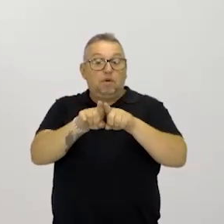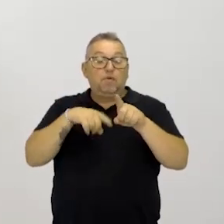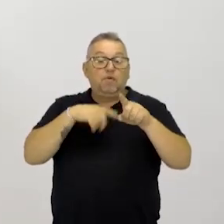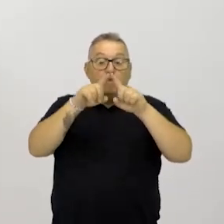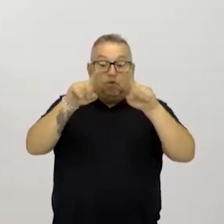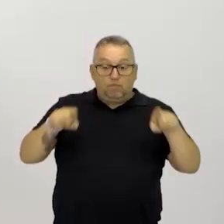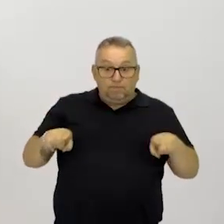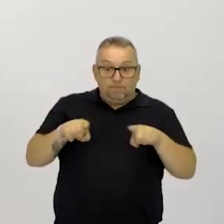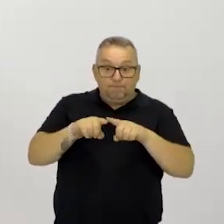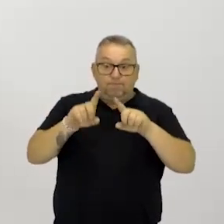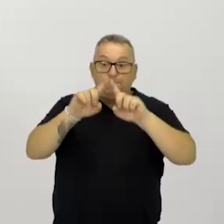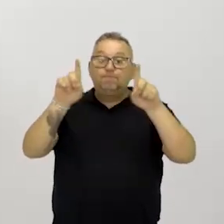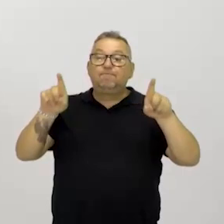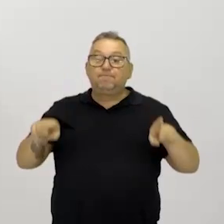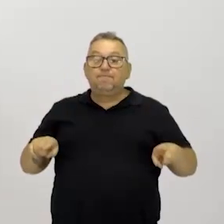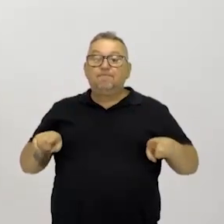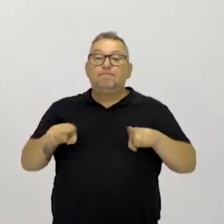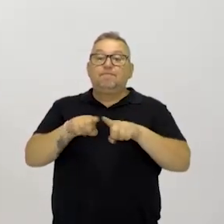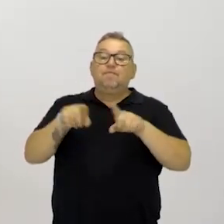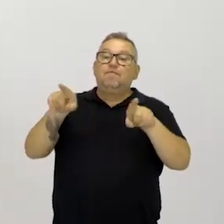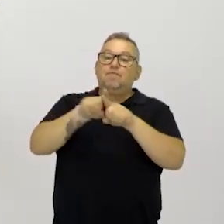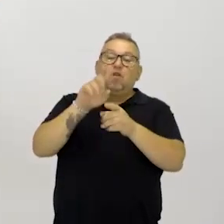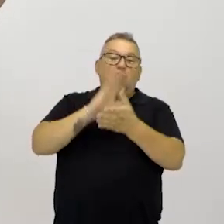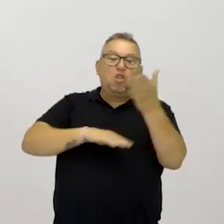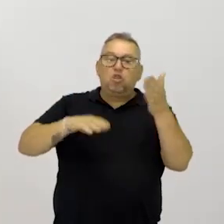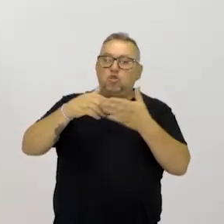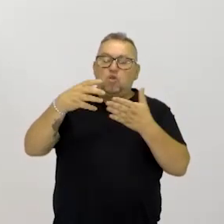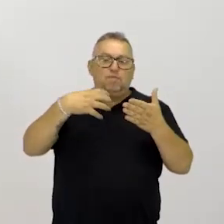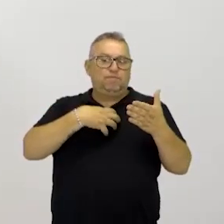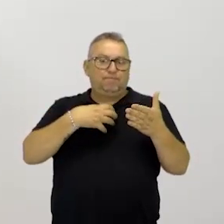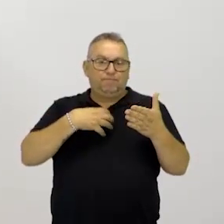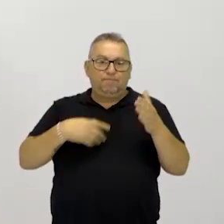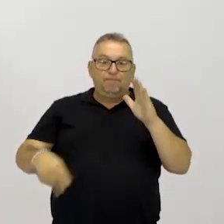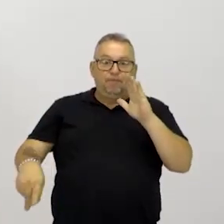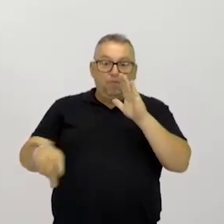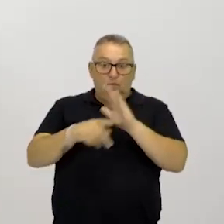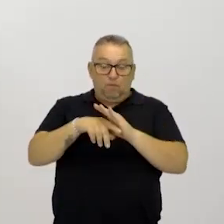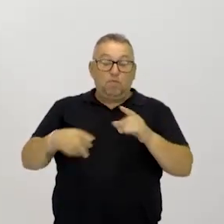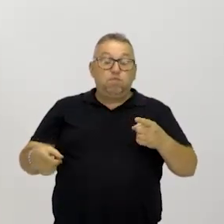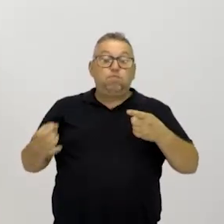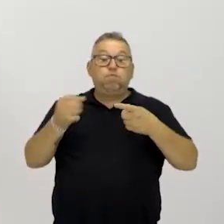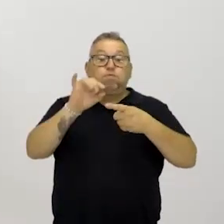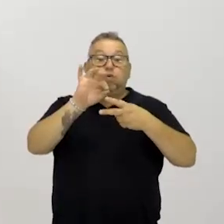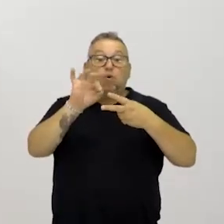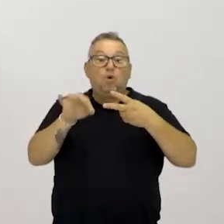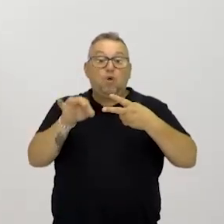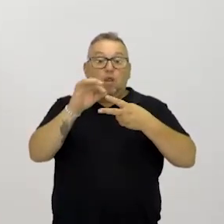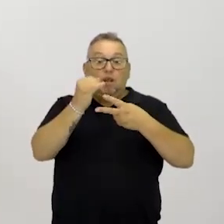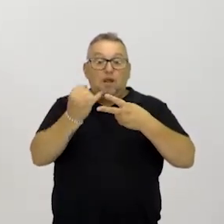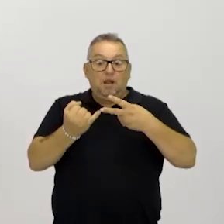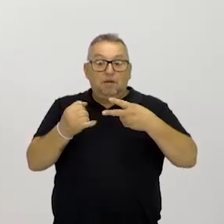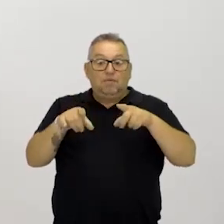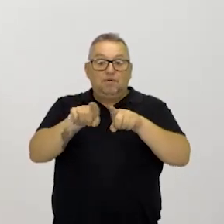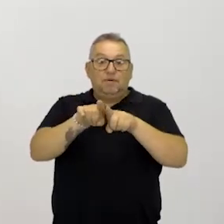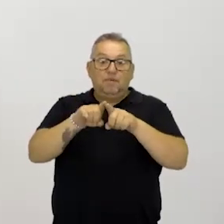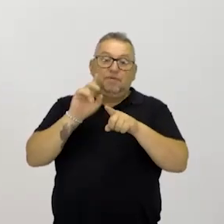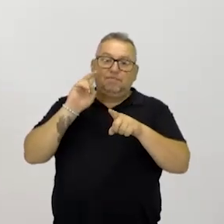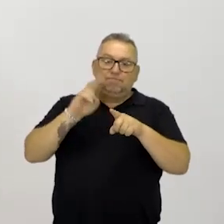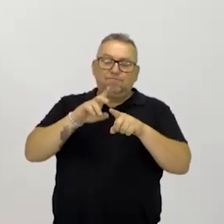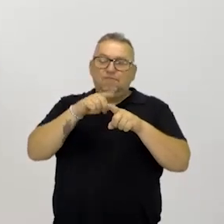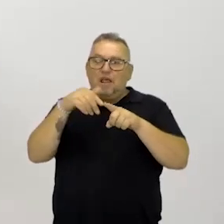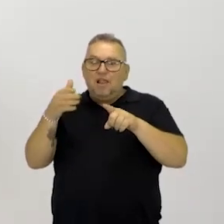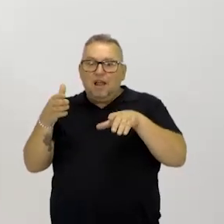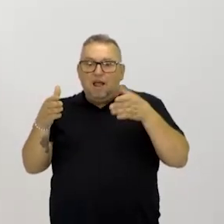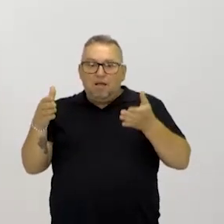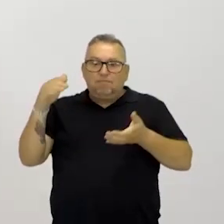triângulos, falamos dos quadriláteros, falamos de todas as características desses polígonos, suas classificações segundo os seus lados,